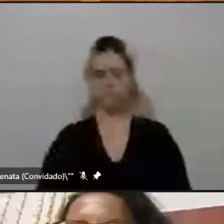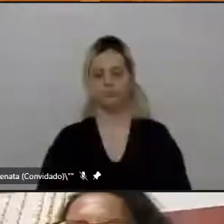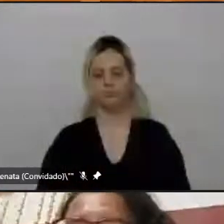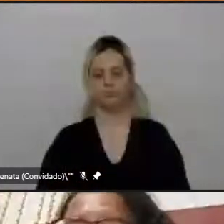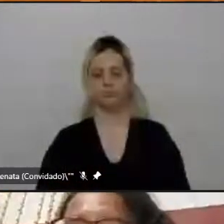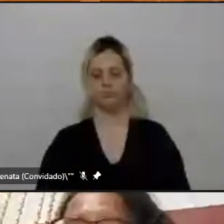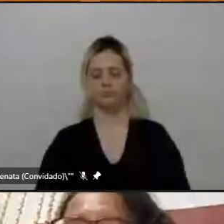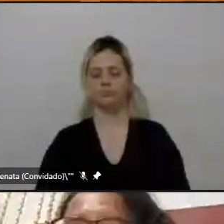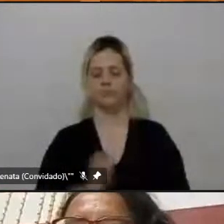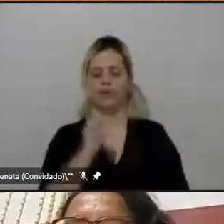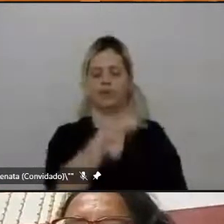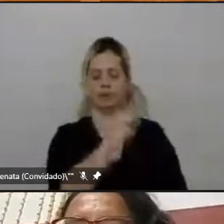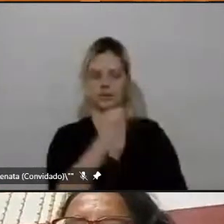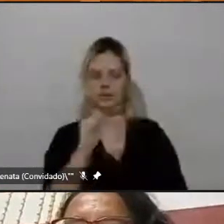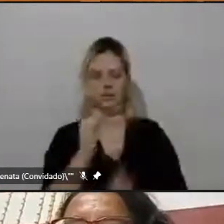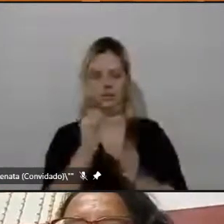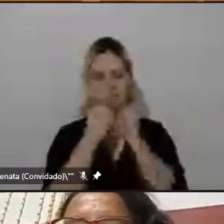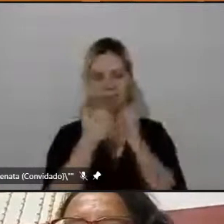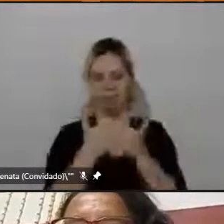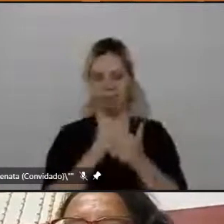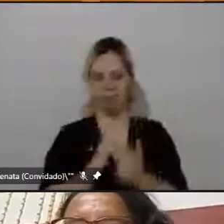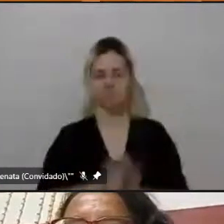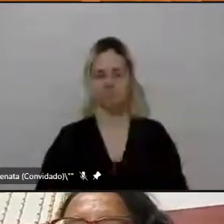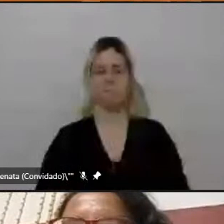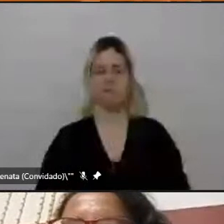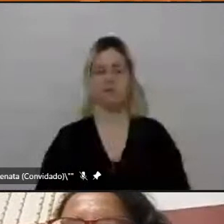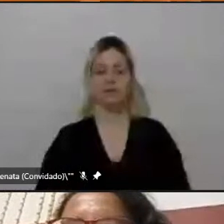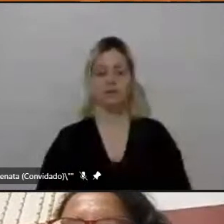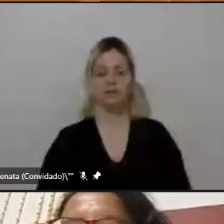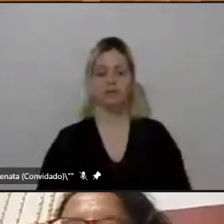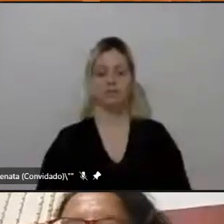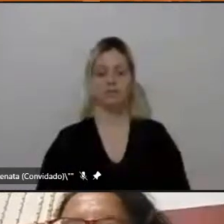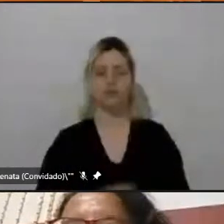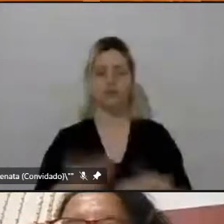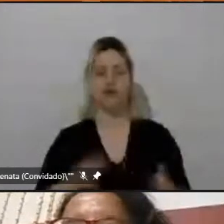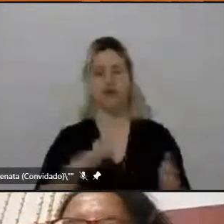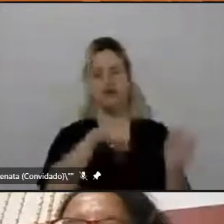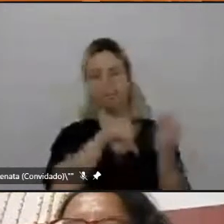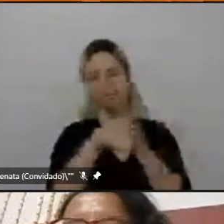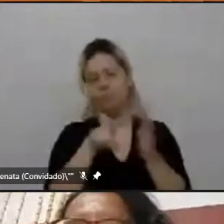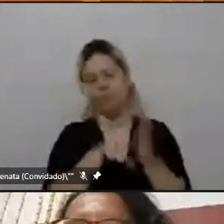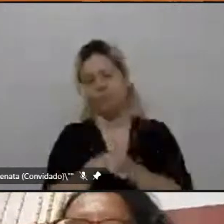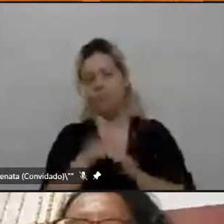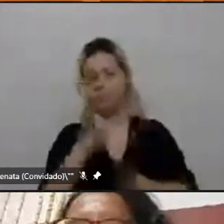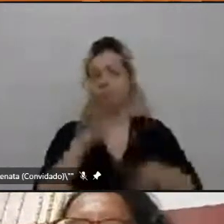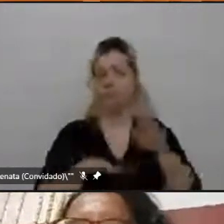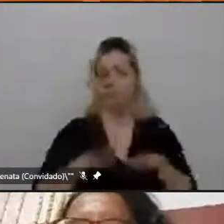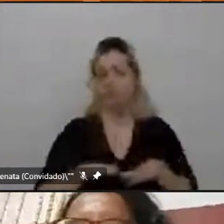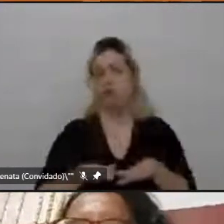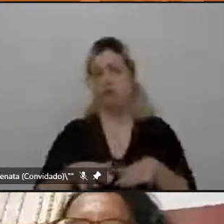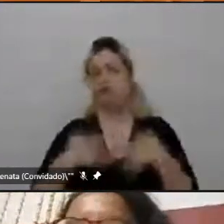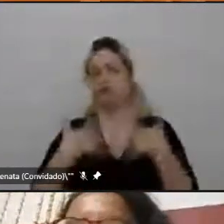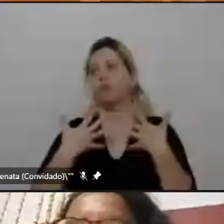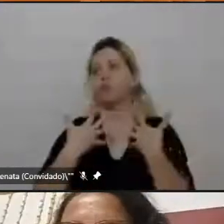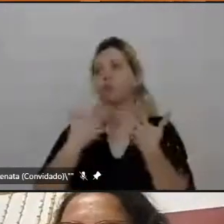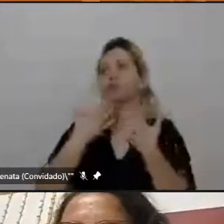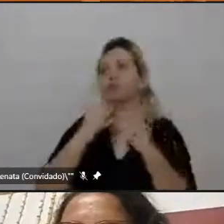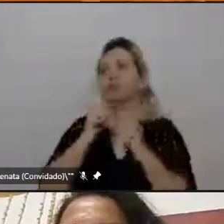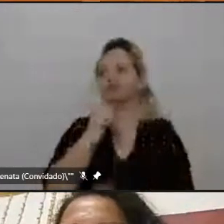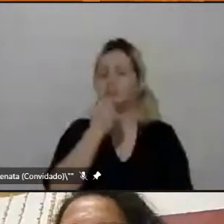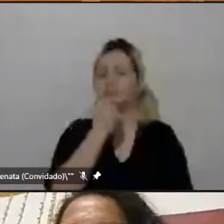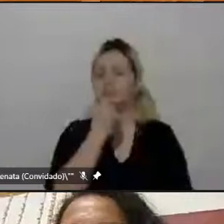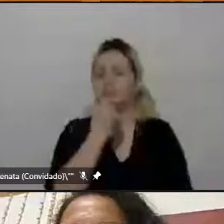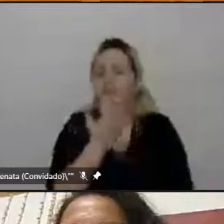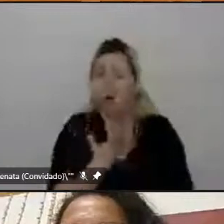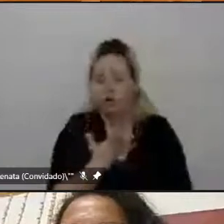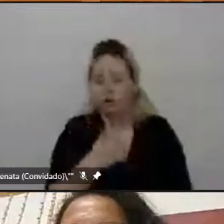Sim, estamos sim, Adenilson. Quero fazer um questionamento, talvez até um desabafo, aí primeiro para